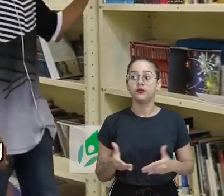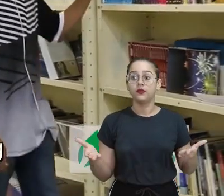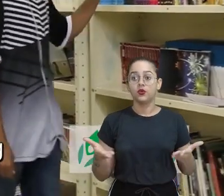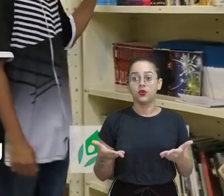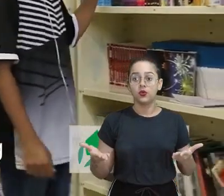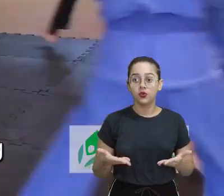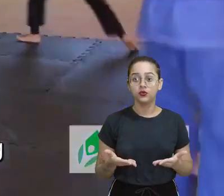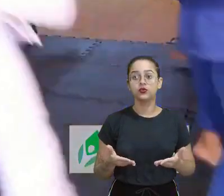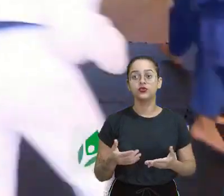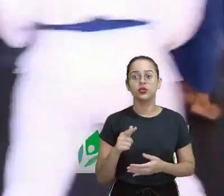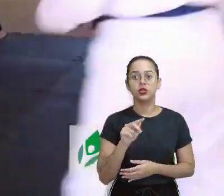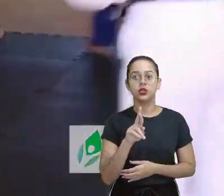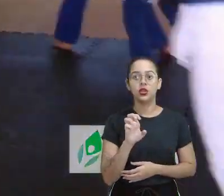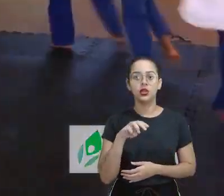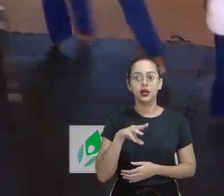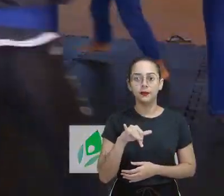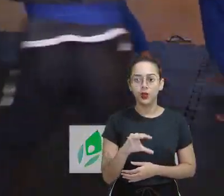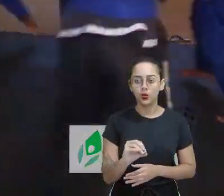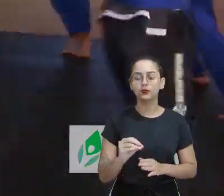no Grêmio Estudantil.